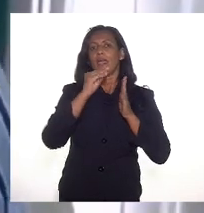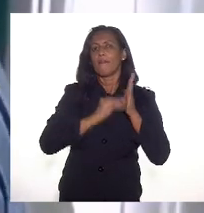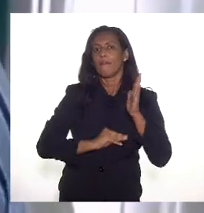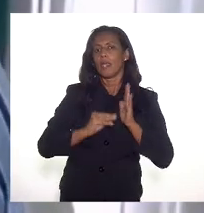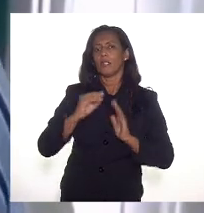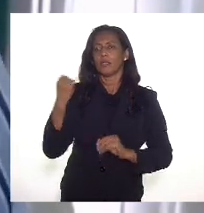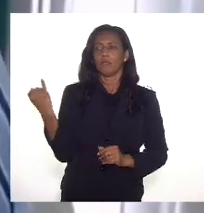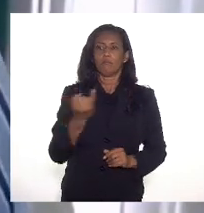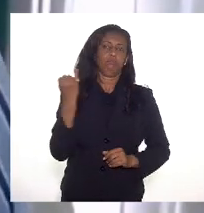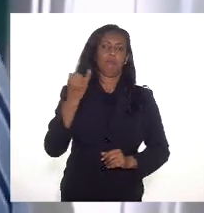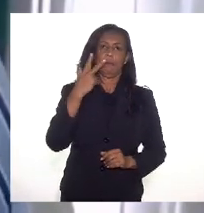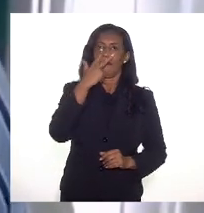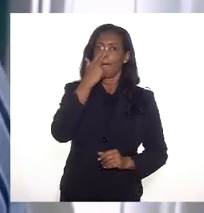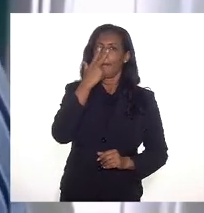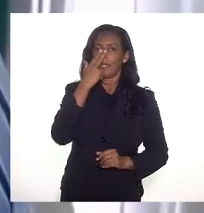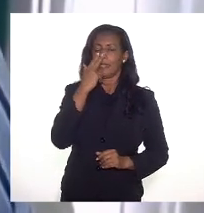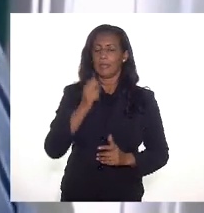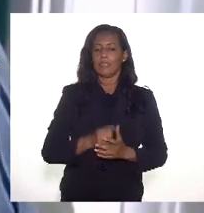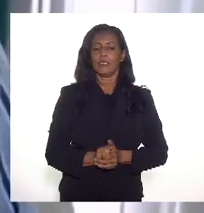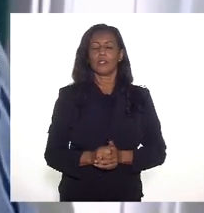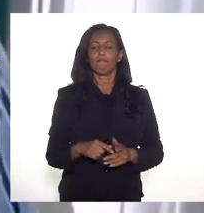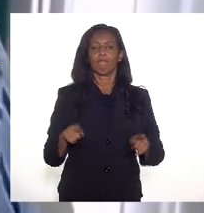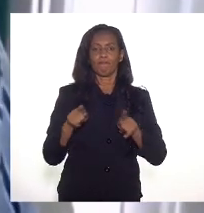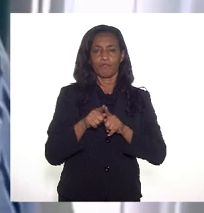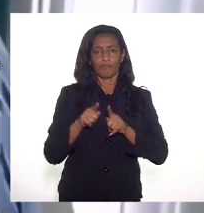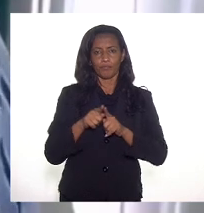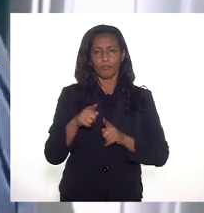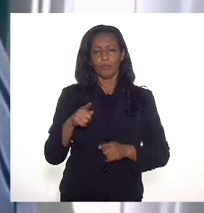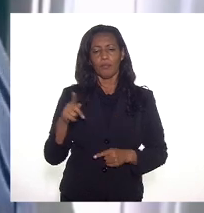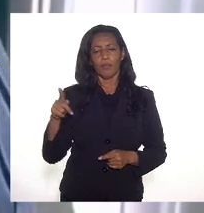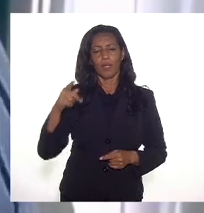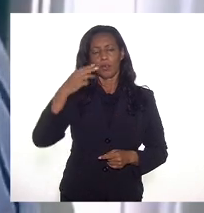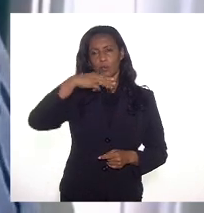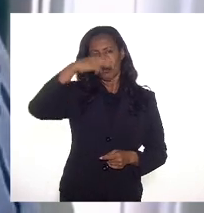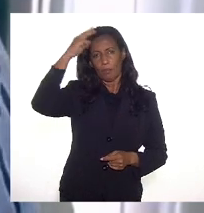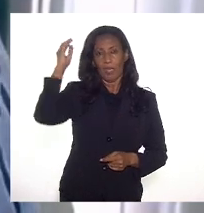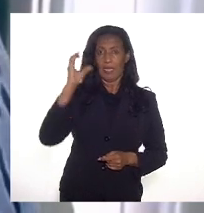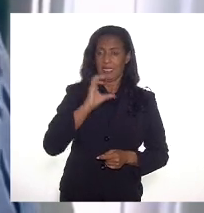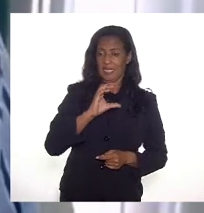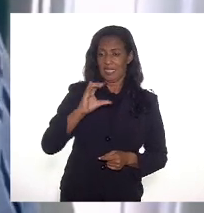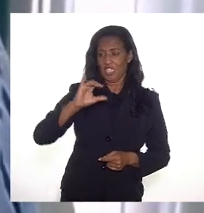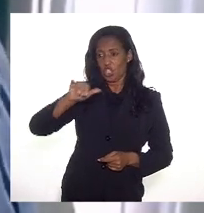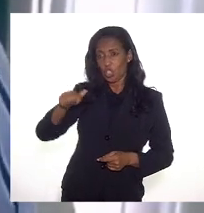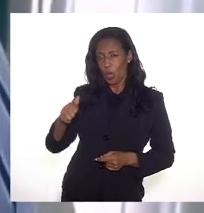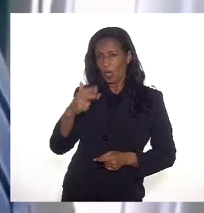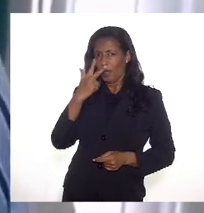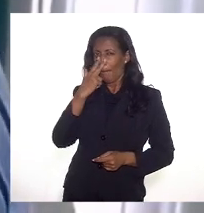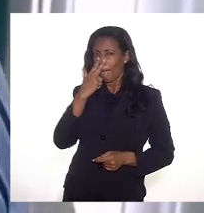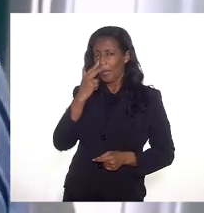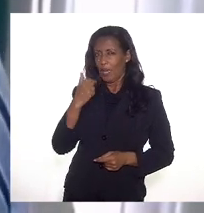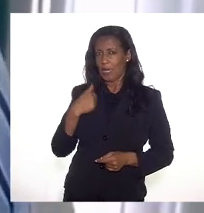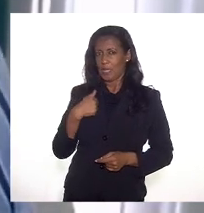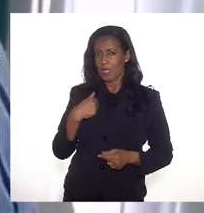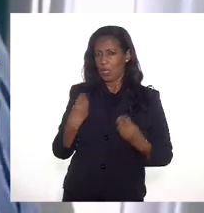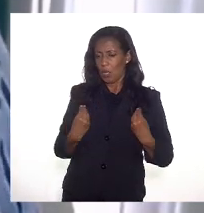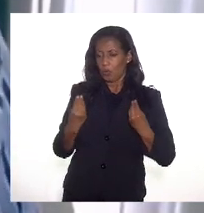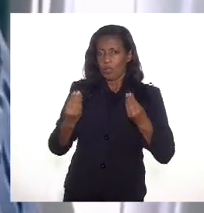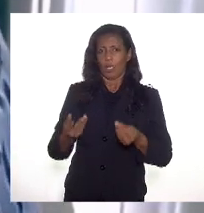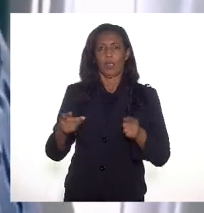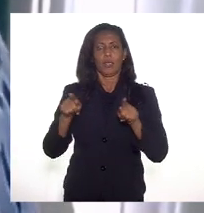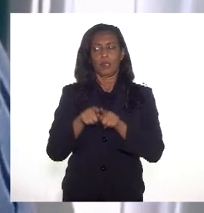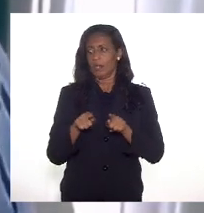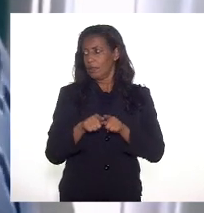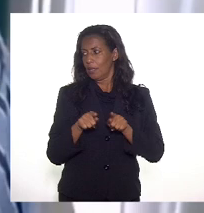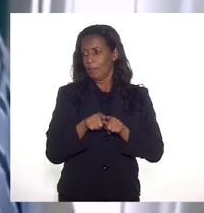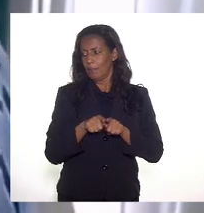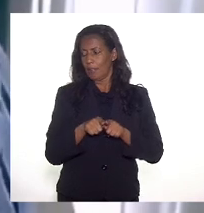também, que muito, muito parecidas com as emendas, deputado Márcio Pacheco, as emendas da CCJ são bem parecidas com as emendas que eu ofereci